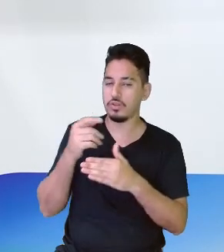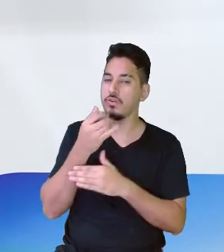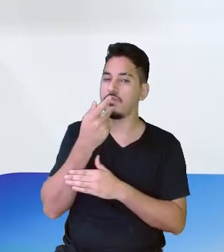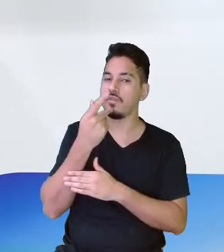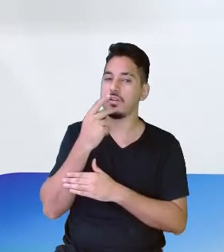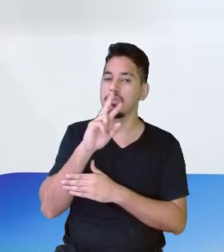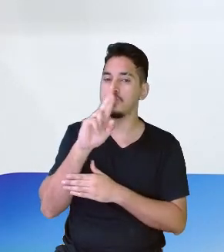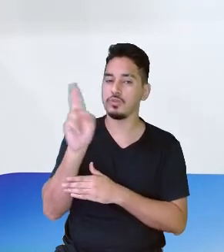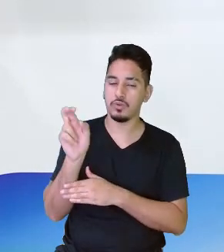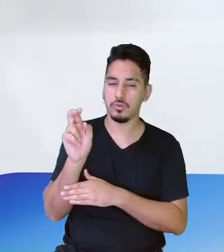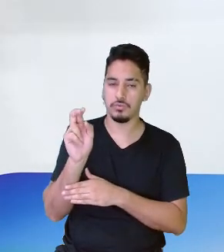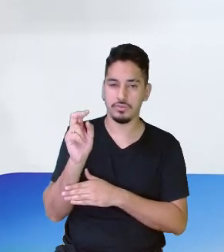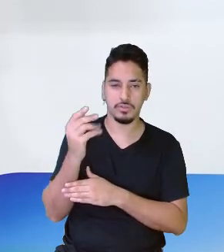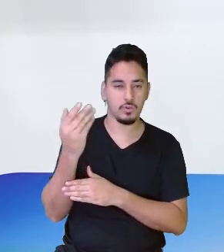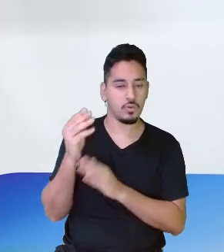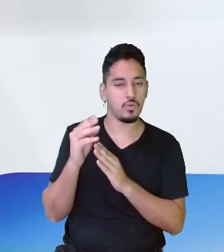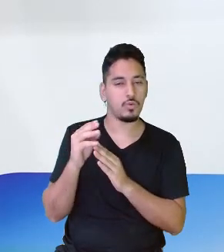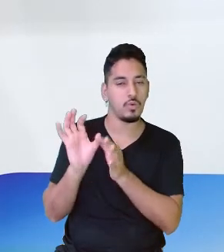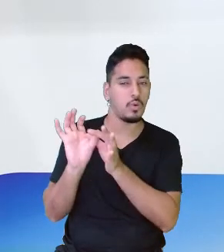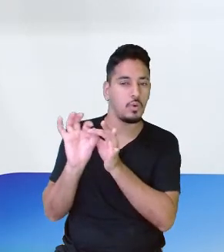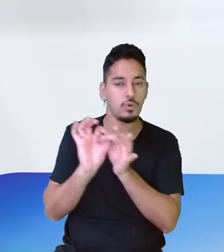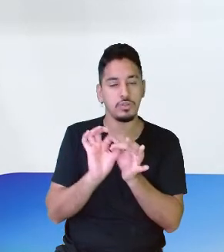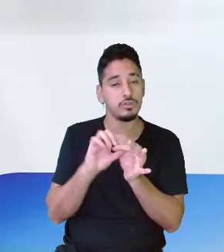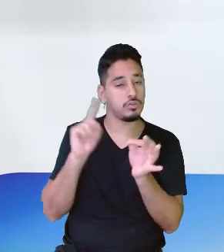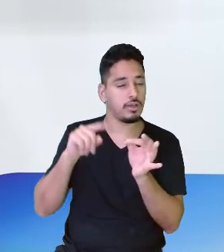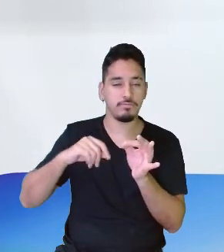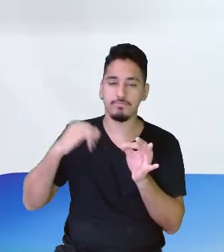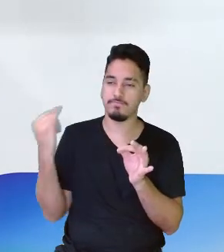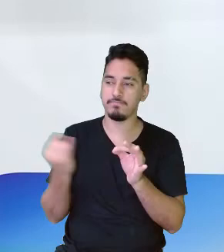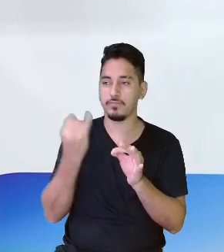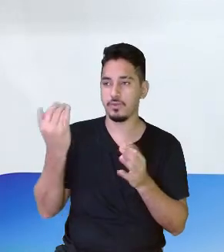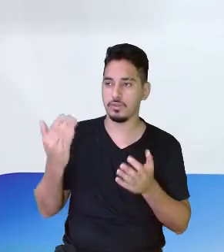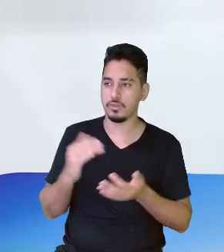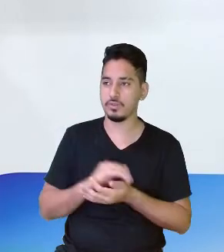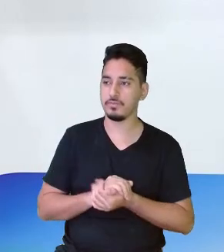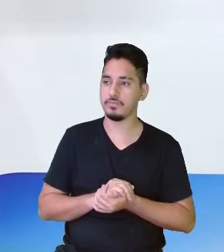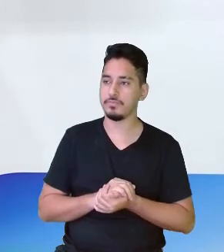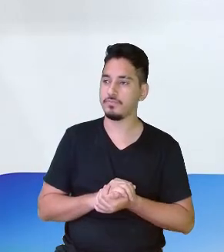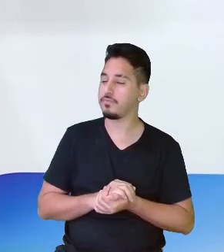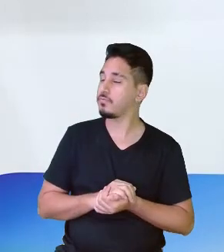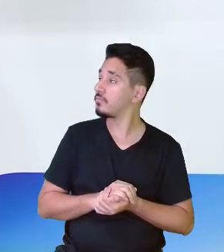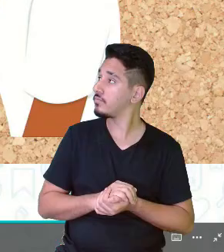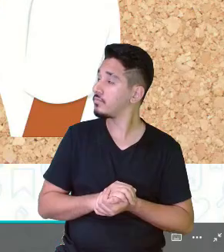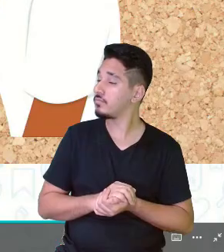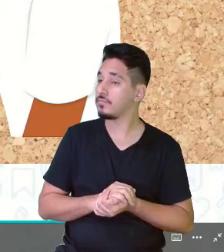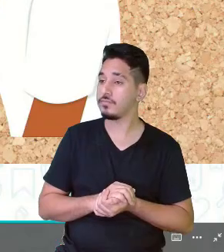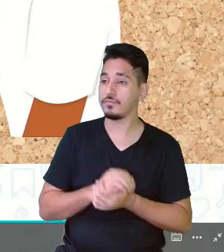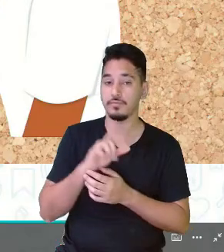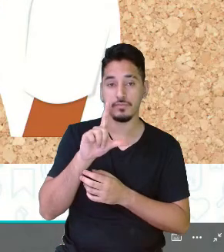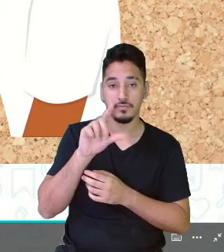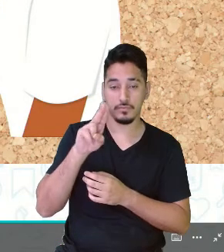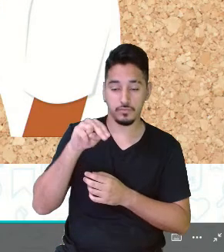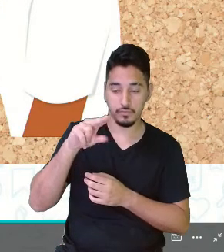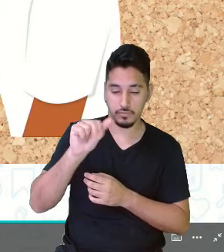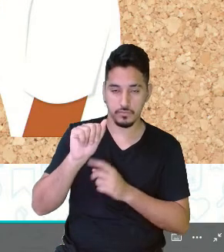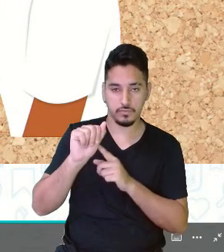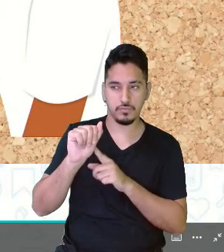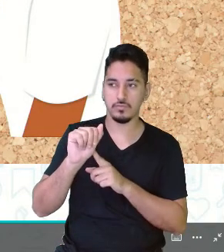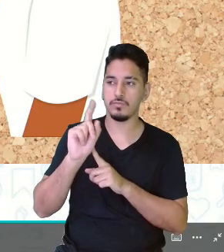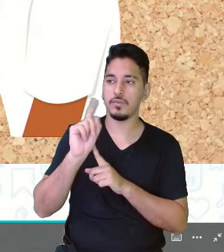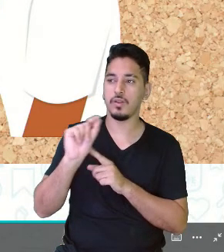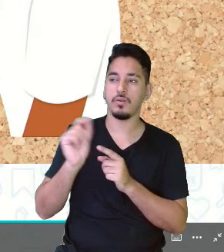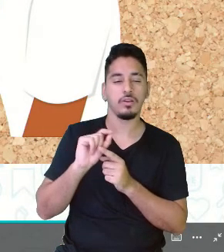é essencial para a compreensão e circulação do meme. Por exemplo, Luna é adepta das